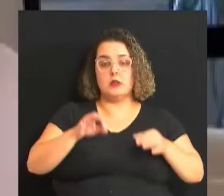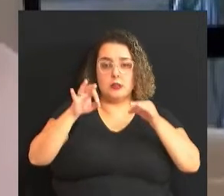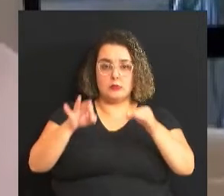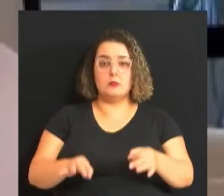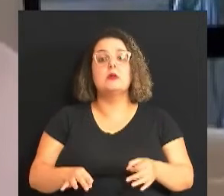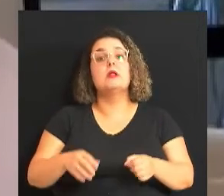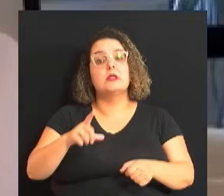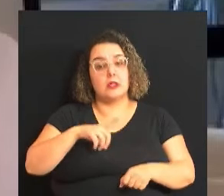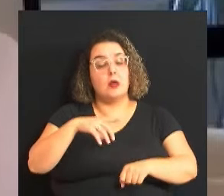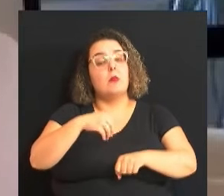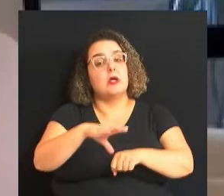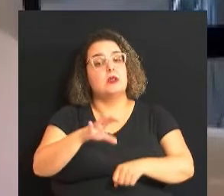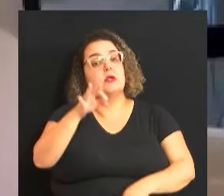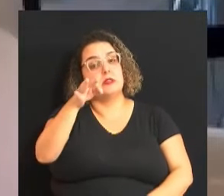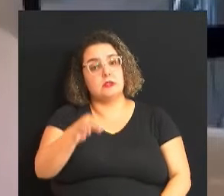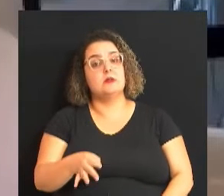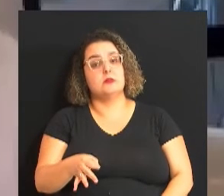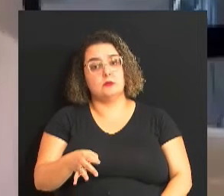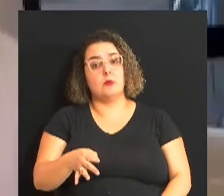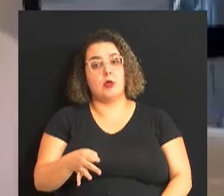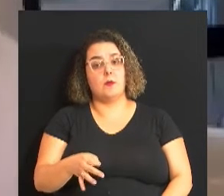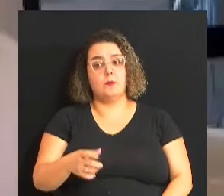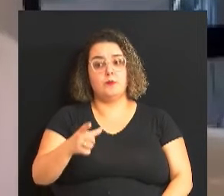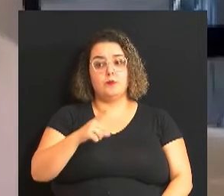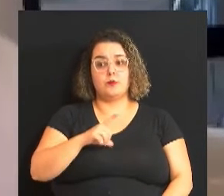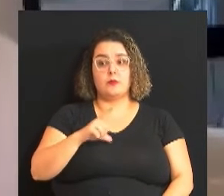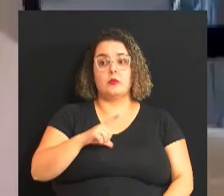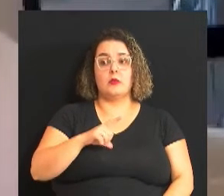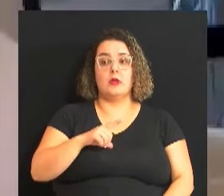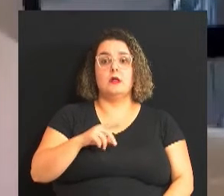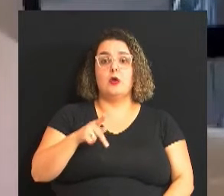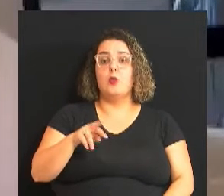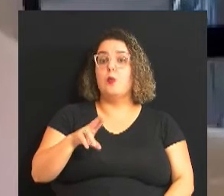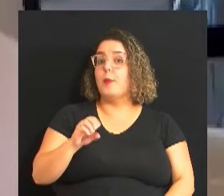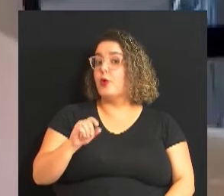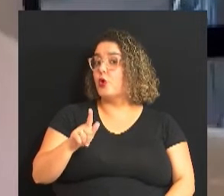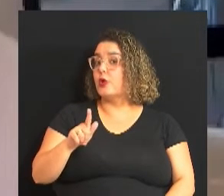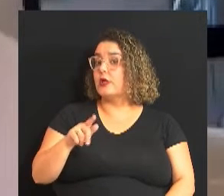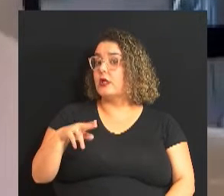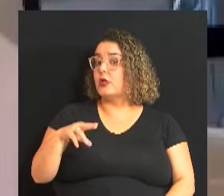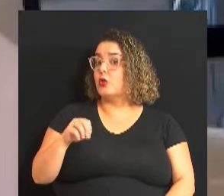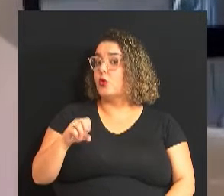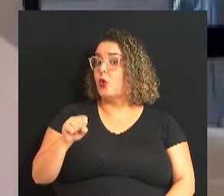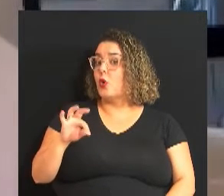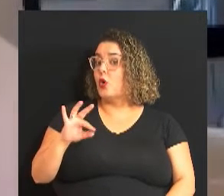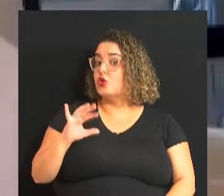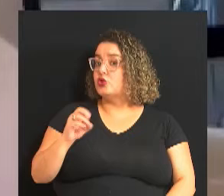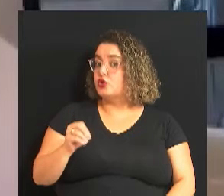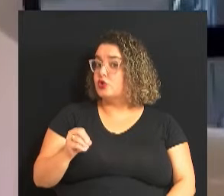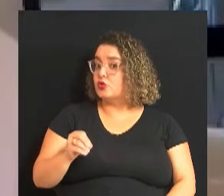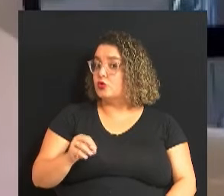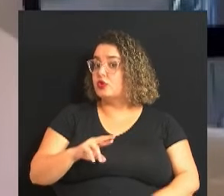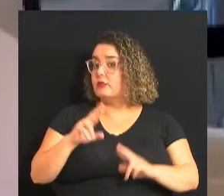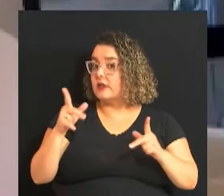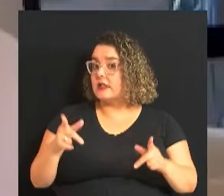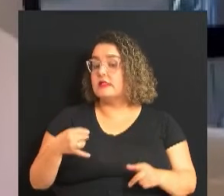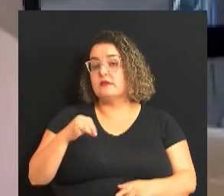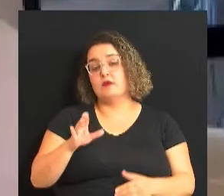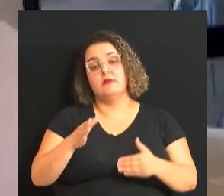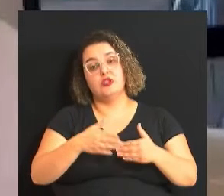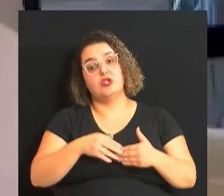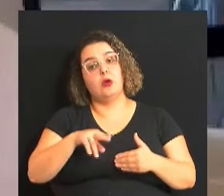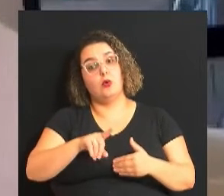indicação específica, tem um prognóstico diferente, se você vai fechar ou se você não vai fechar.